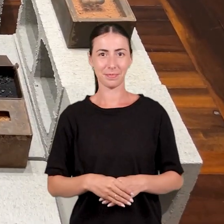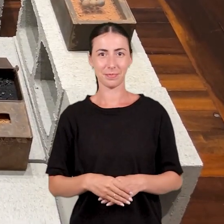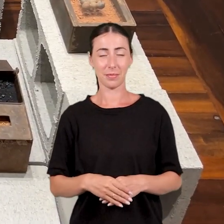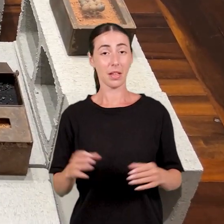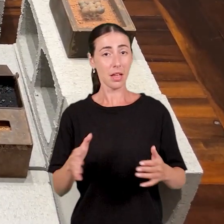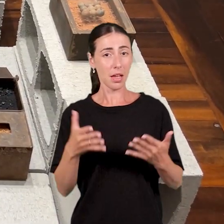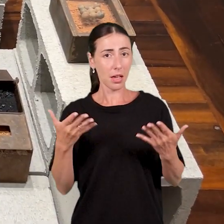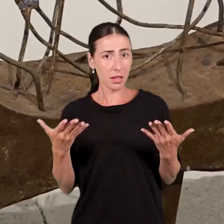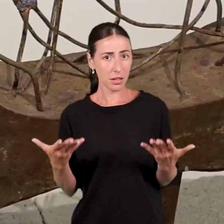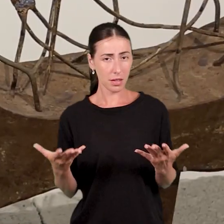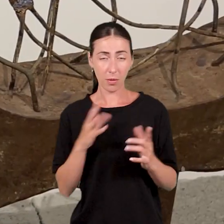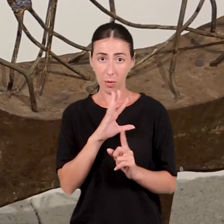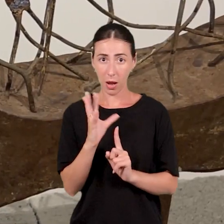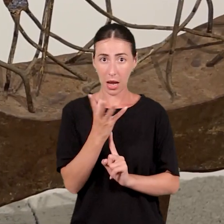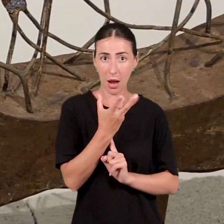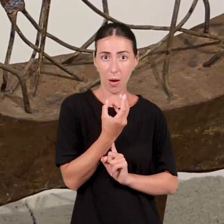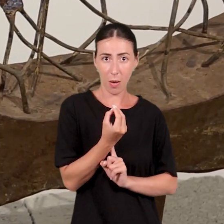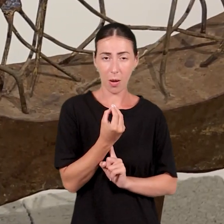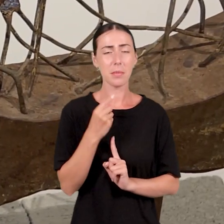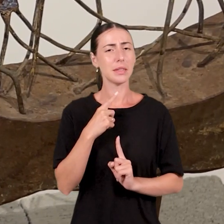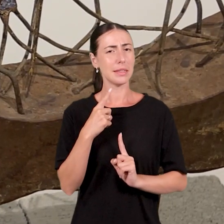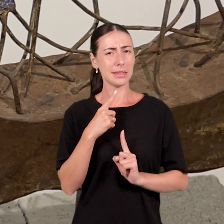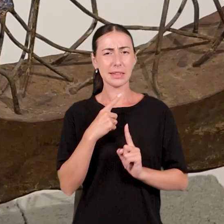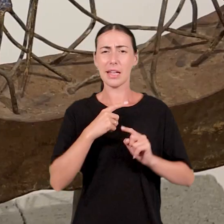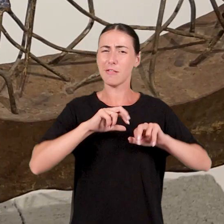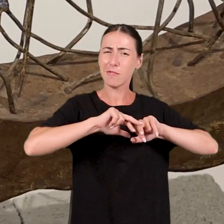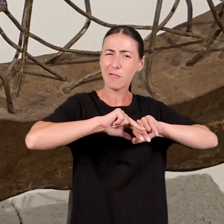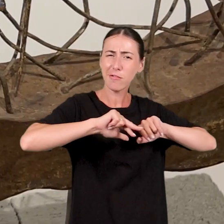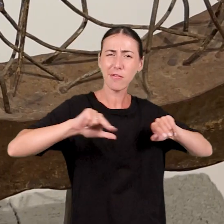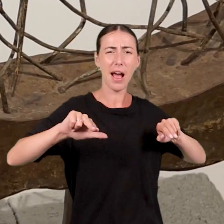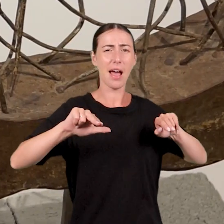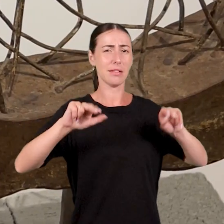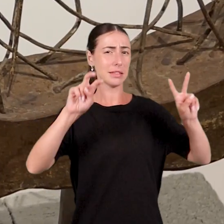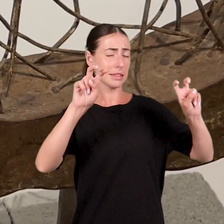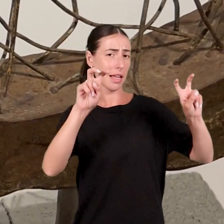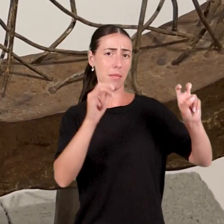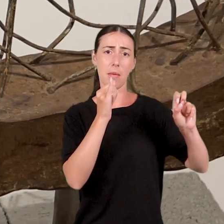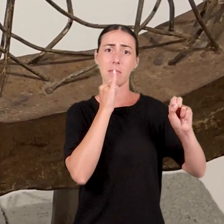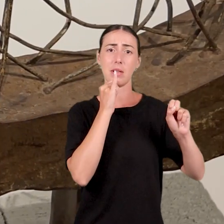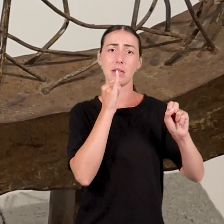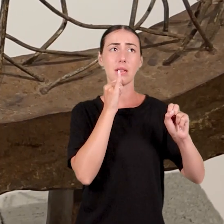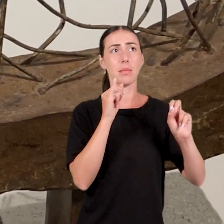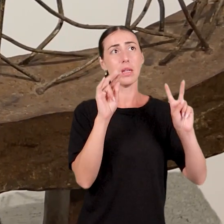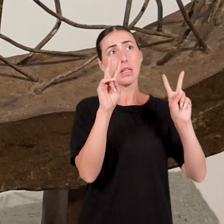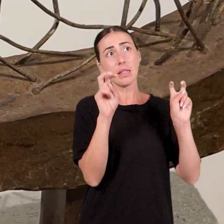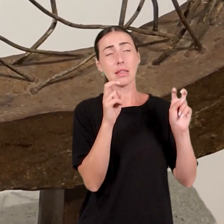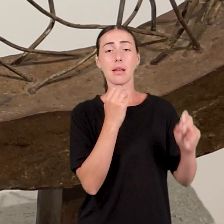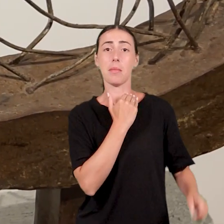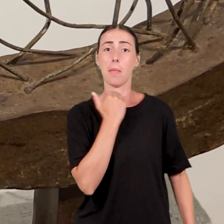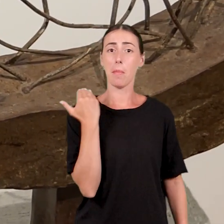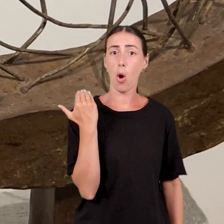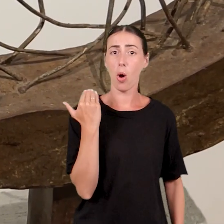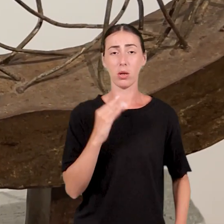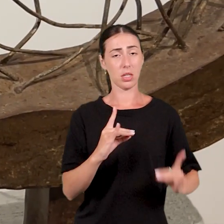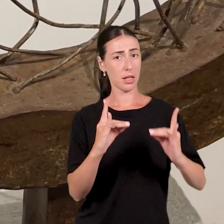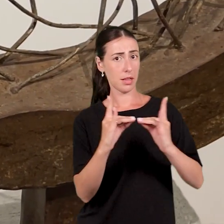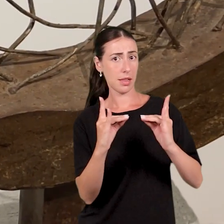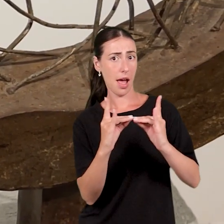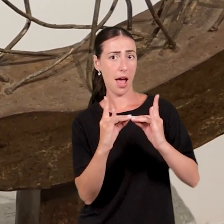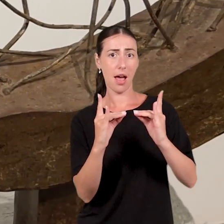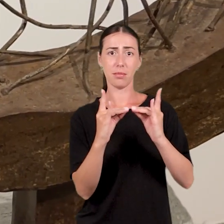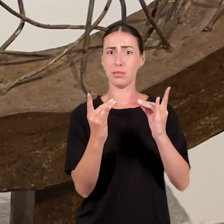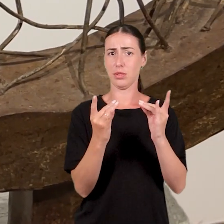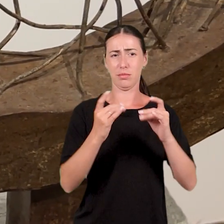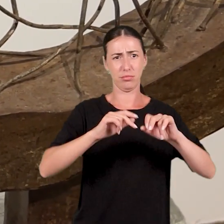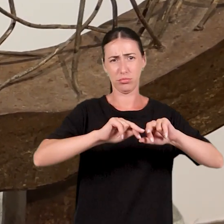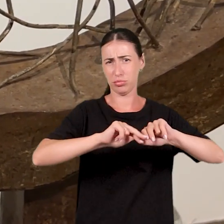tempo. A proximidade da obra do artista, com ritos e gestos associados à morte, como relíquias, lápides e